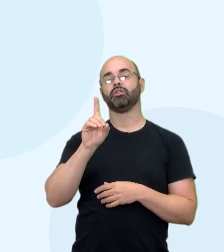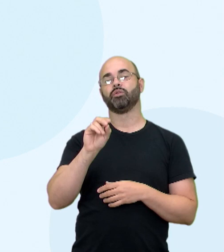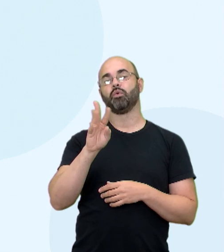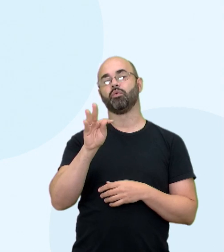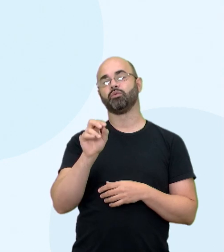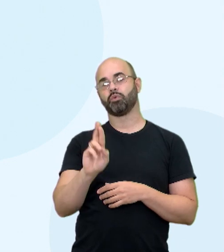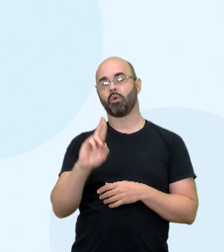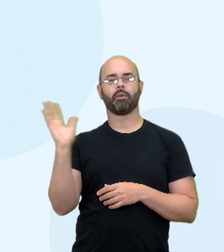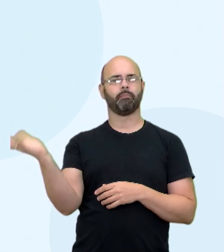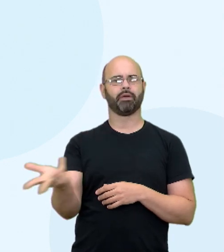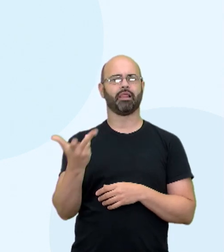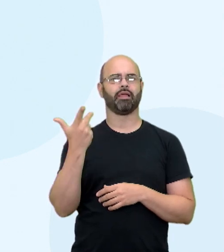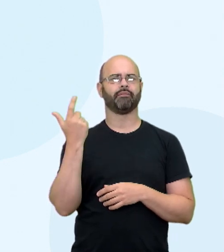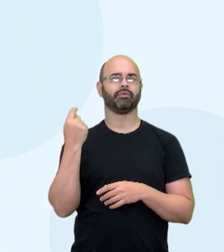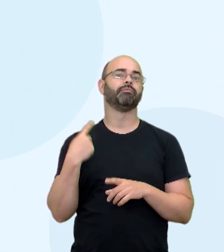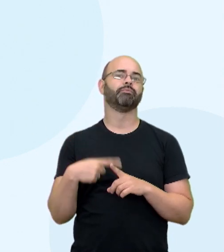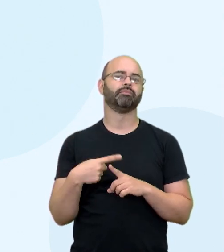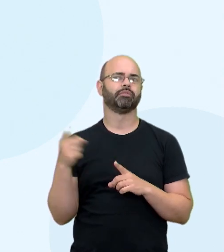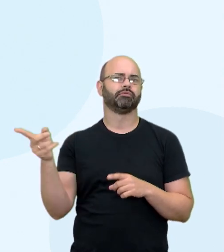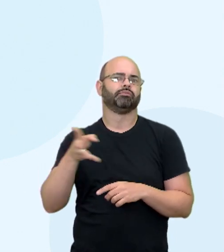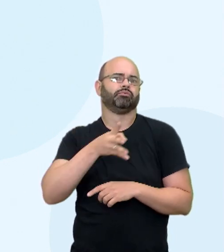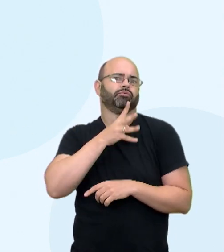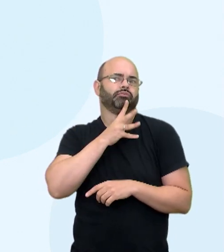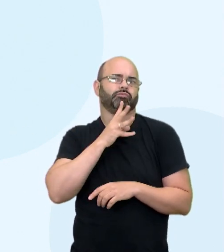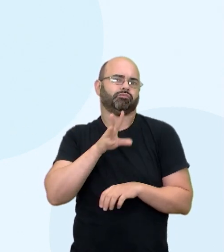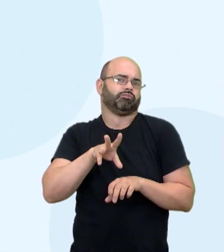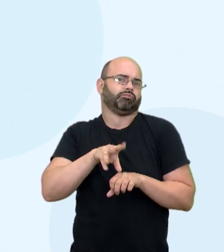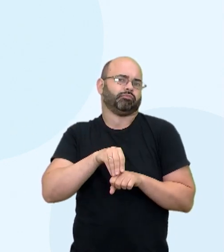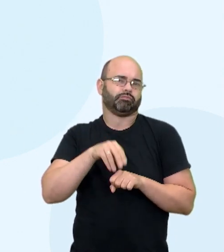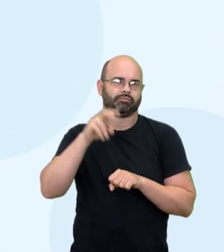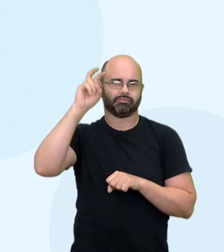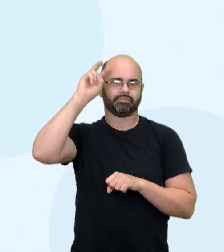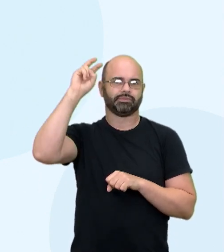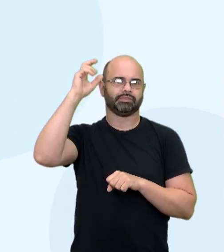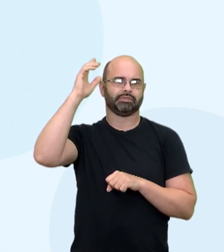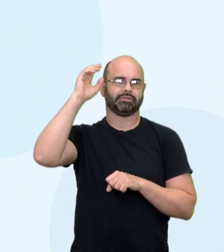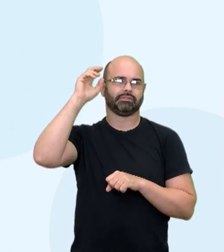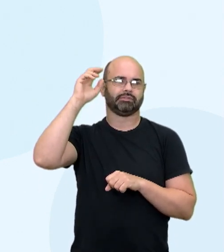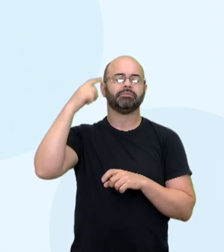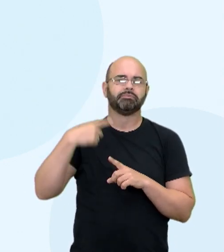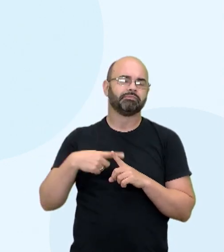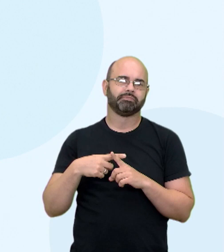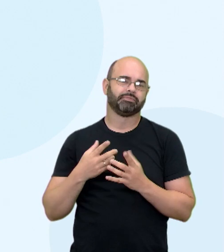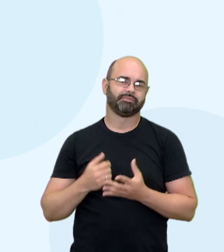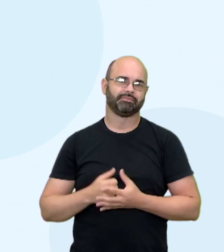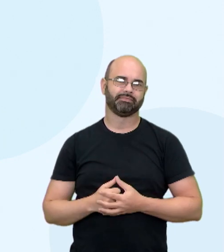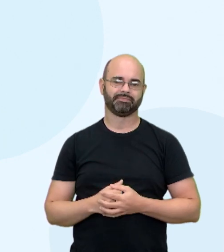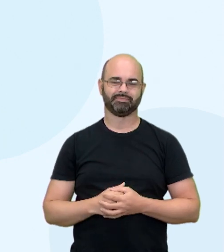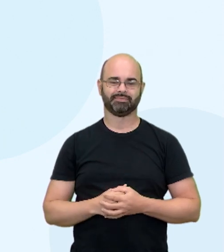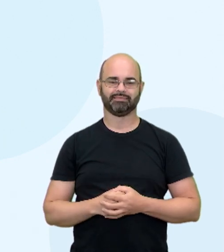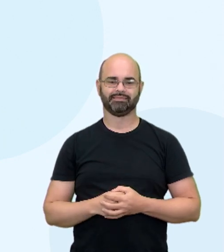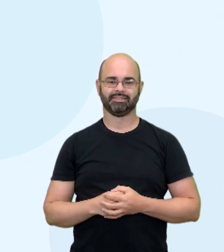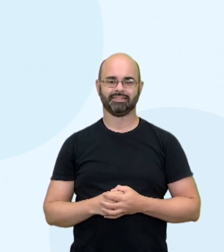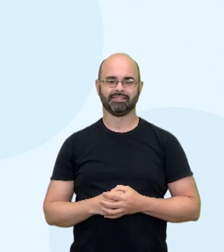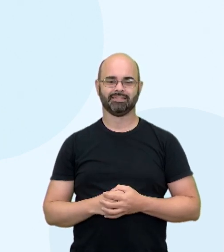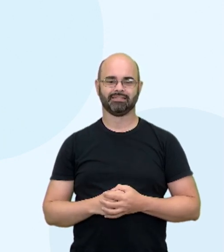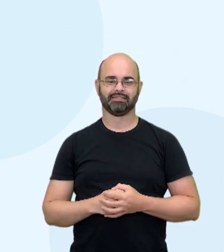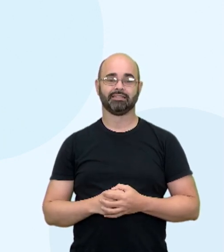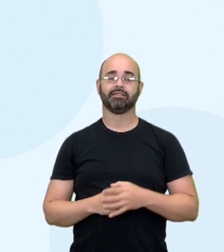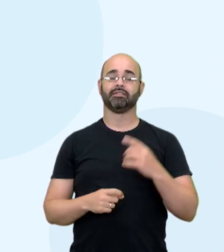esse doutor conhecedor maravilhoso, senhor maravilhoso? Porque ele fez